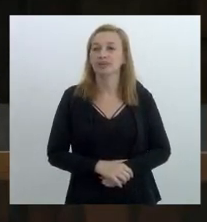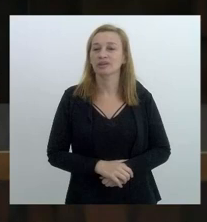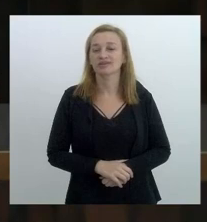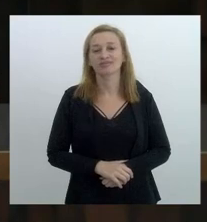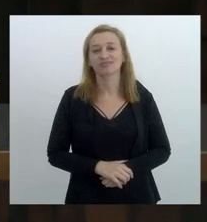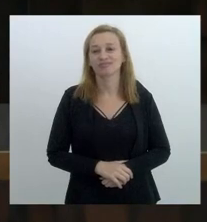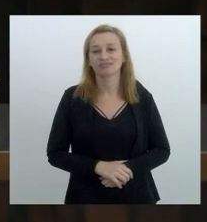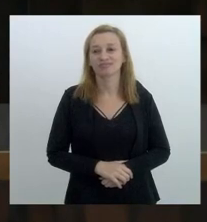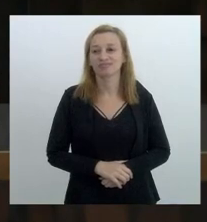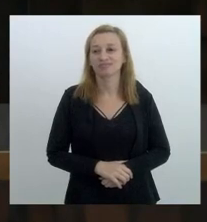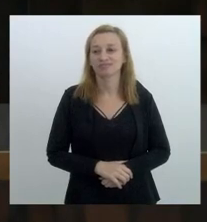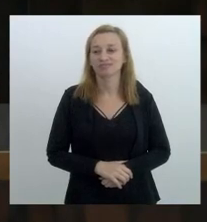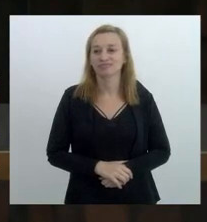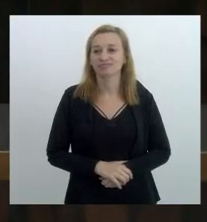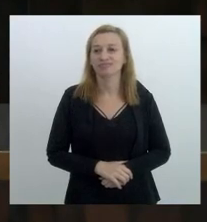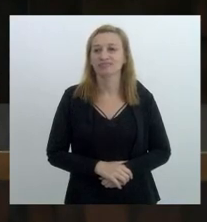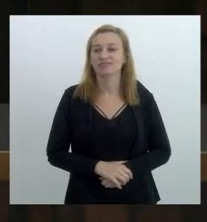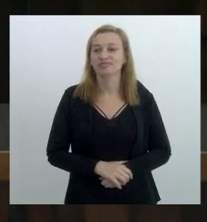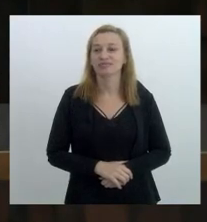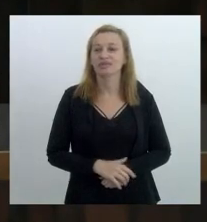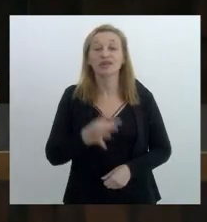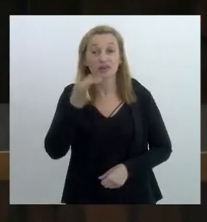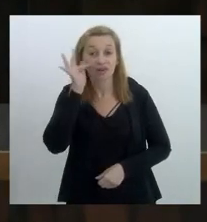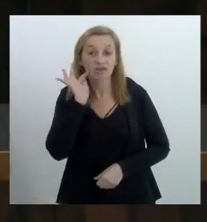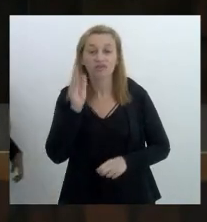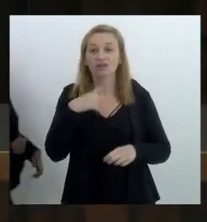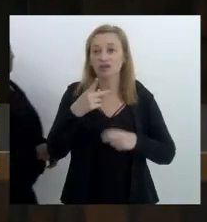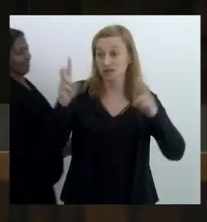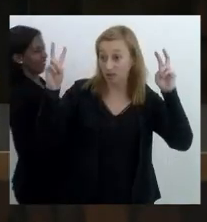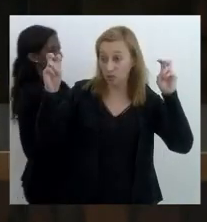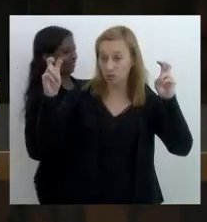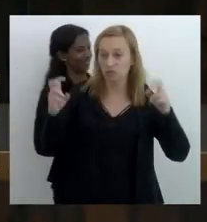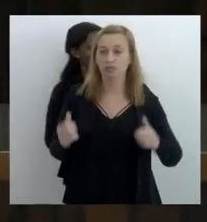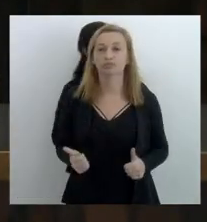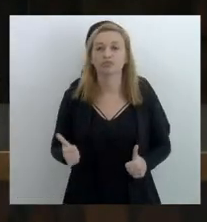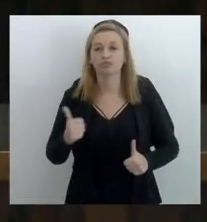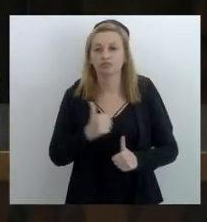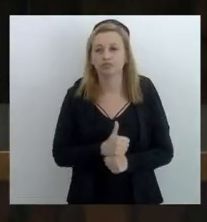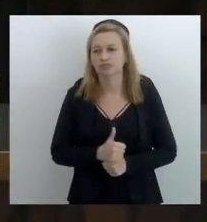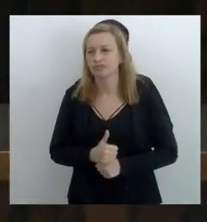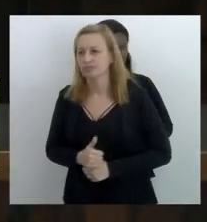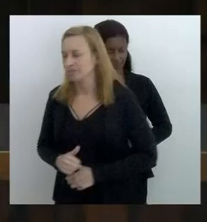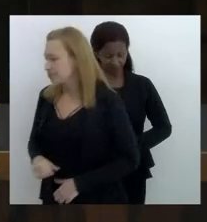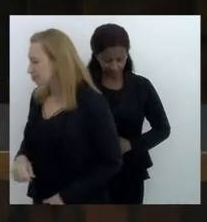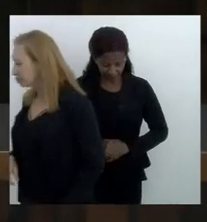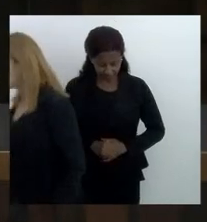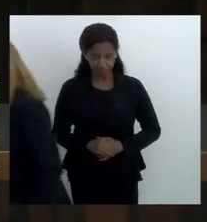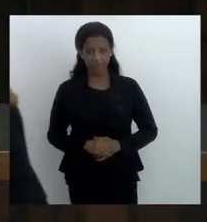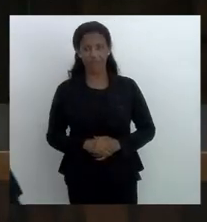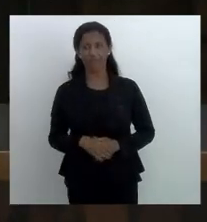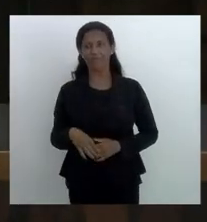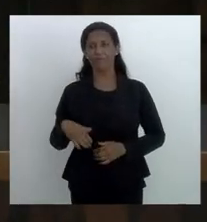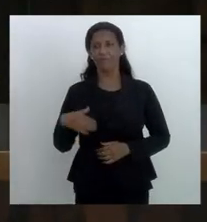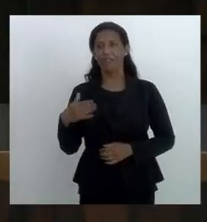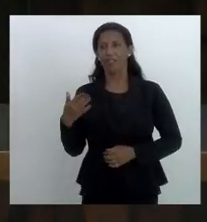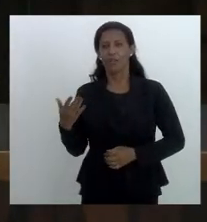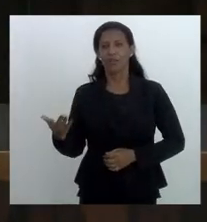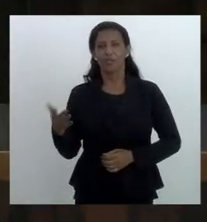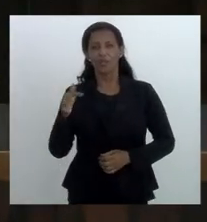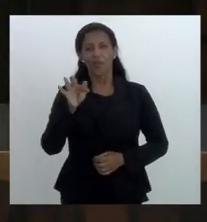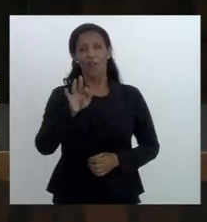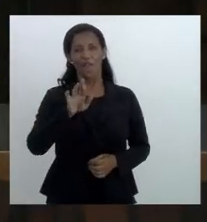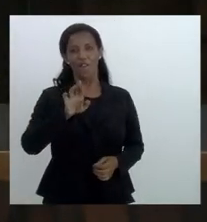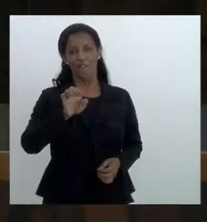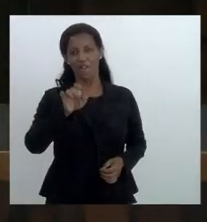Sinteticamente, Serafini colocou essas questões. O senhor Frederico colocou uma